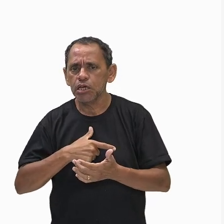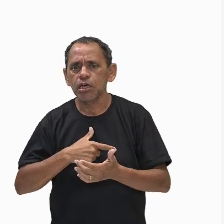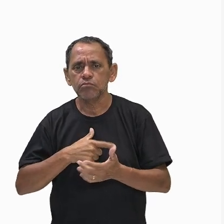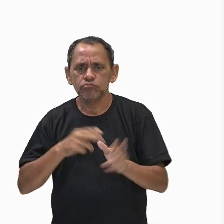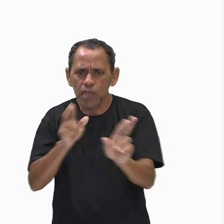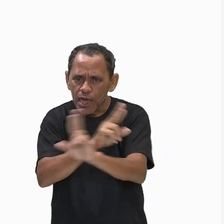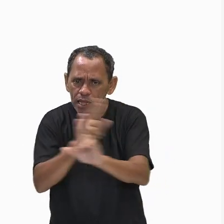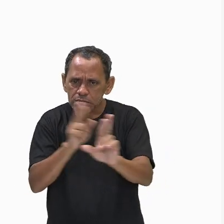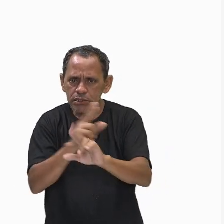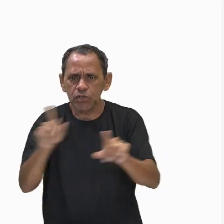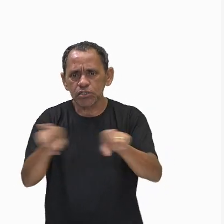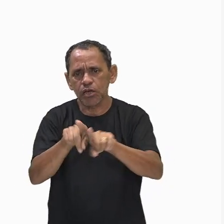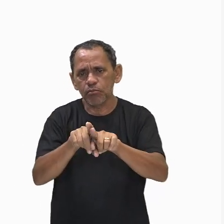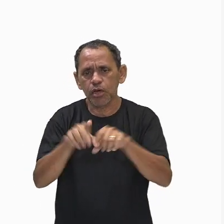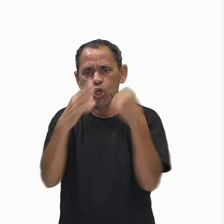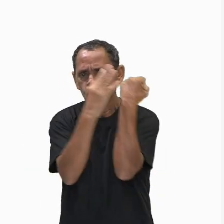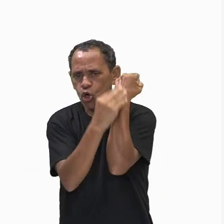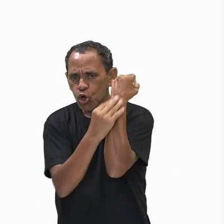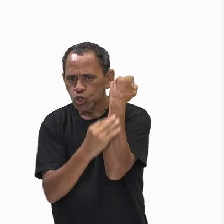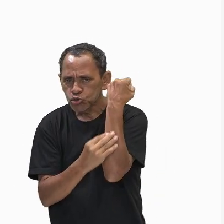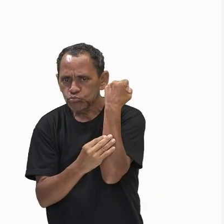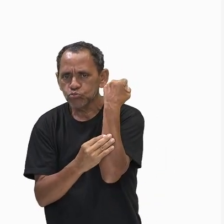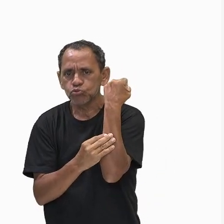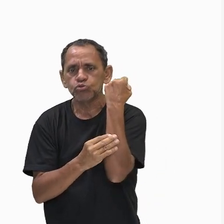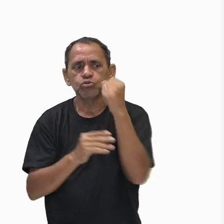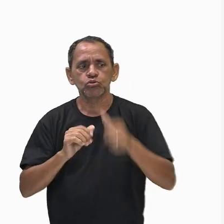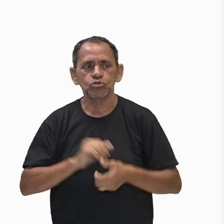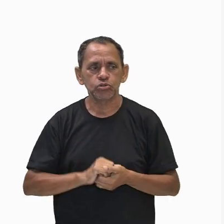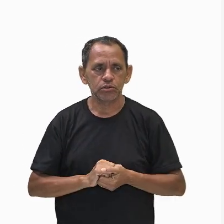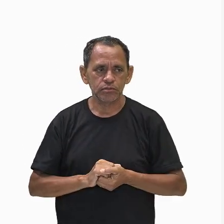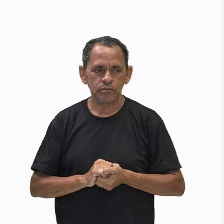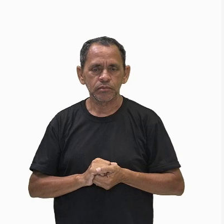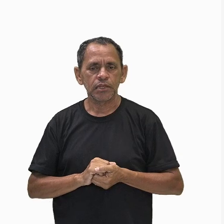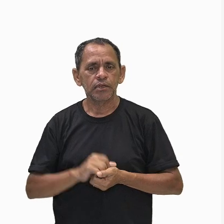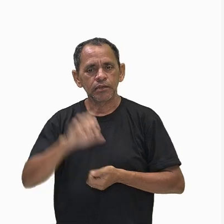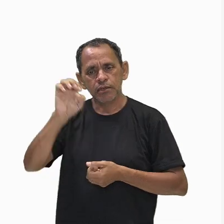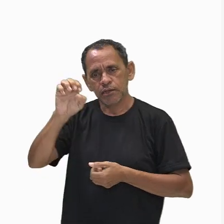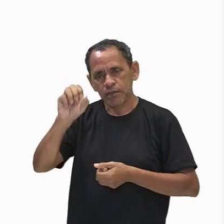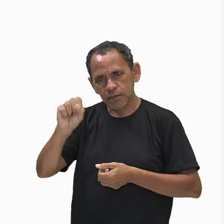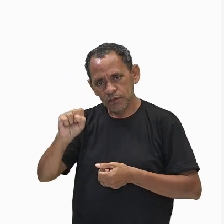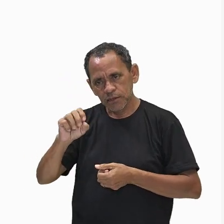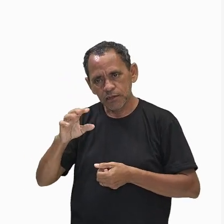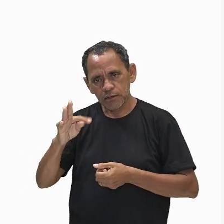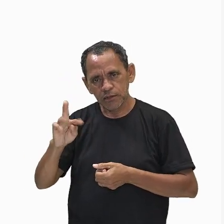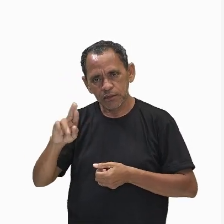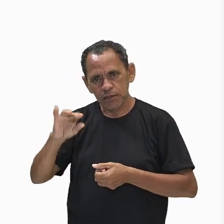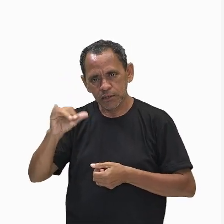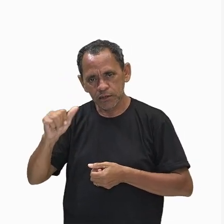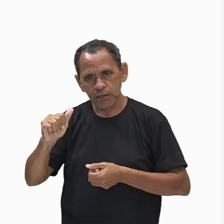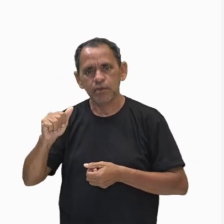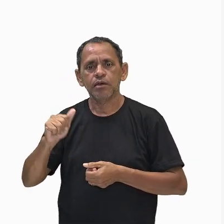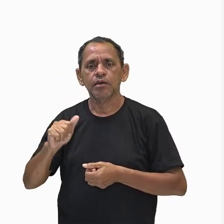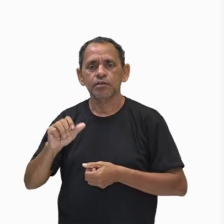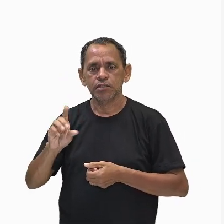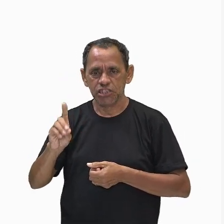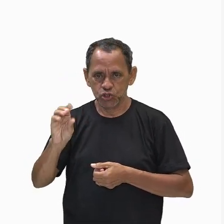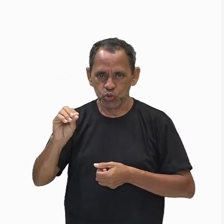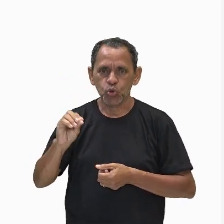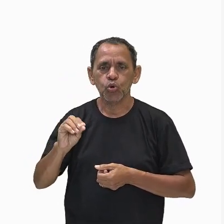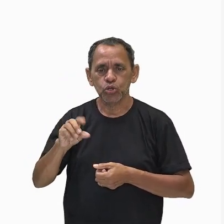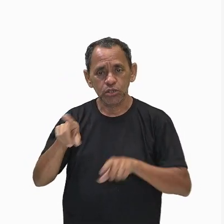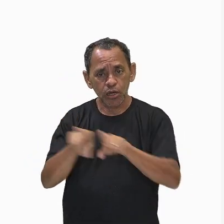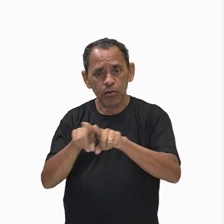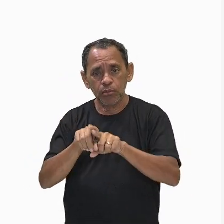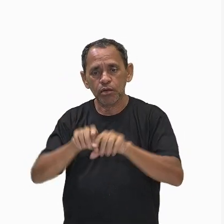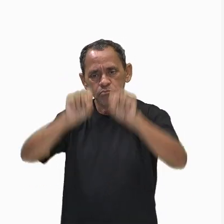músculos, como não estriado e estriado cardíaco, ou sistema endócrino e sistema respiratório.